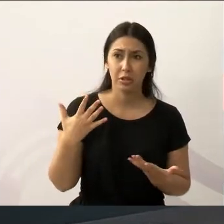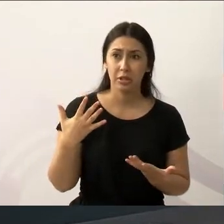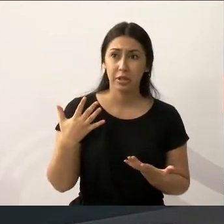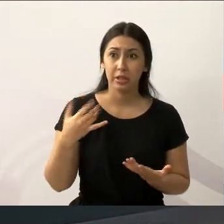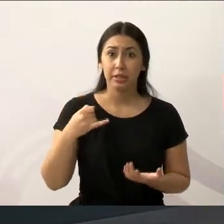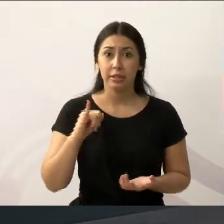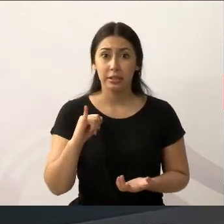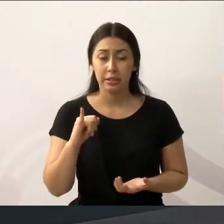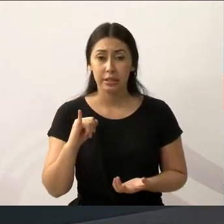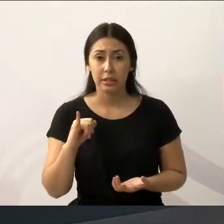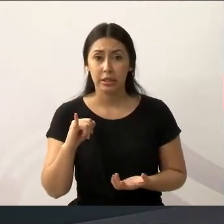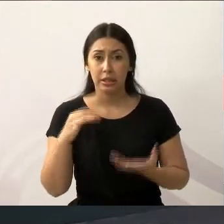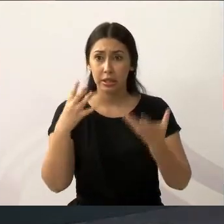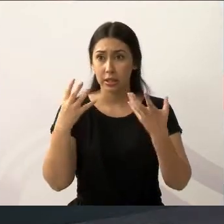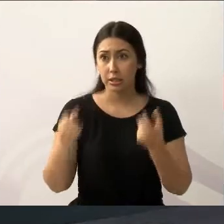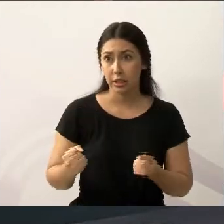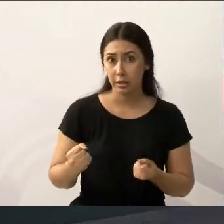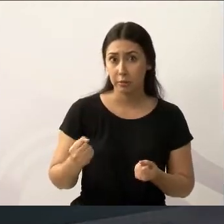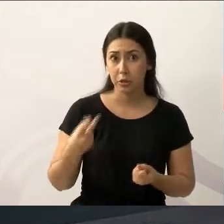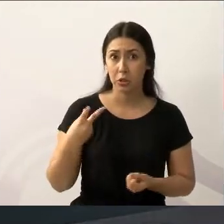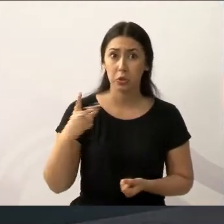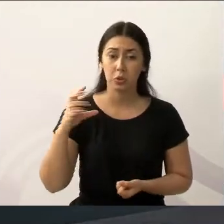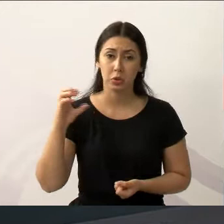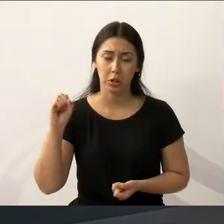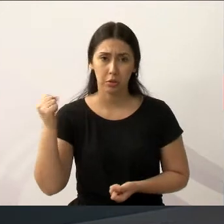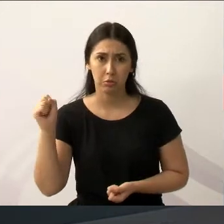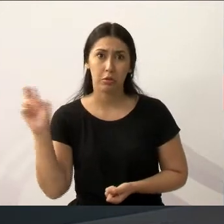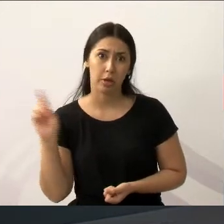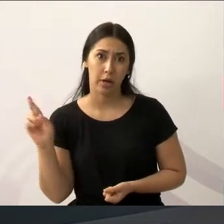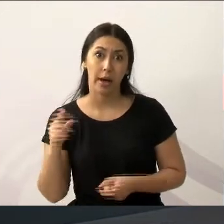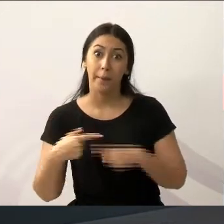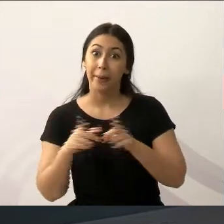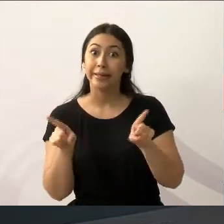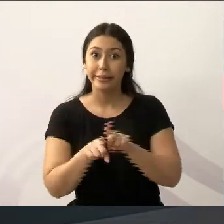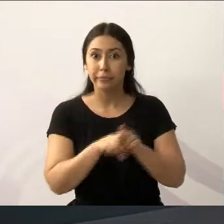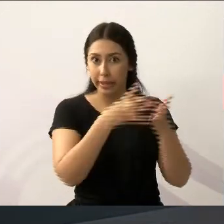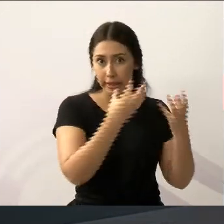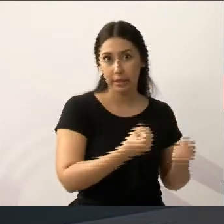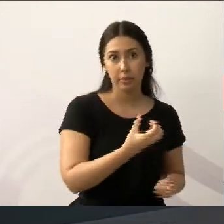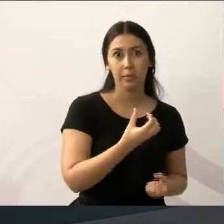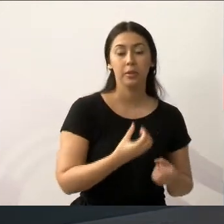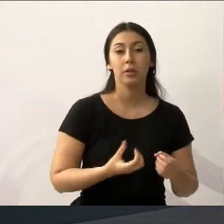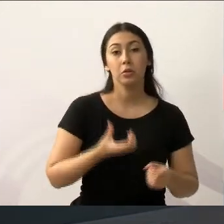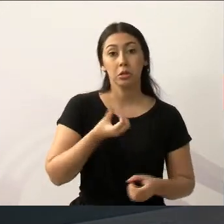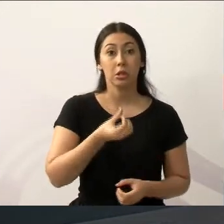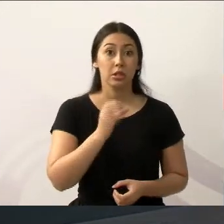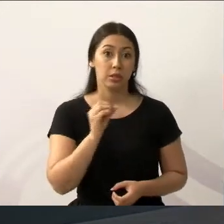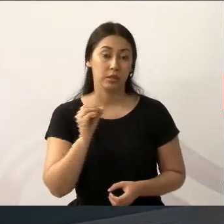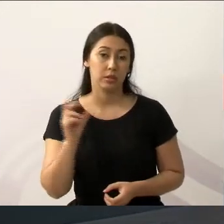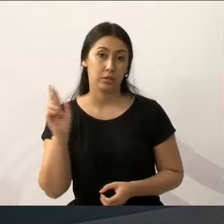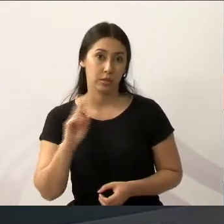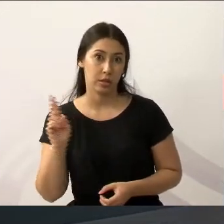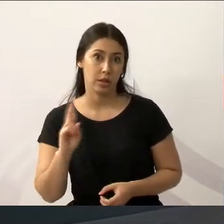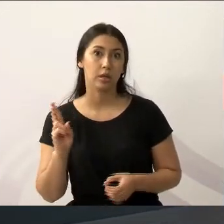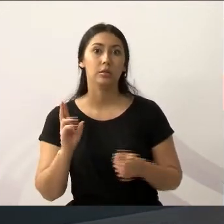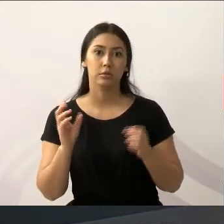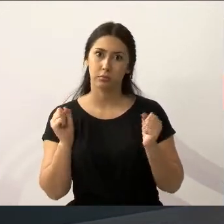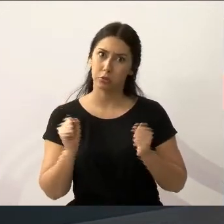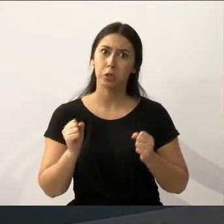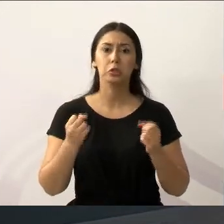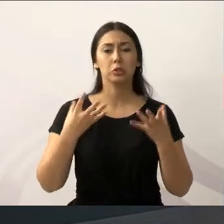os demais benefícios, porque senão não tem sentido, né? Esse voucher é só para alimentação. Se a pessoa estiver contemplada em outros